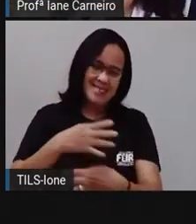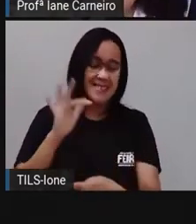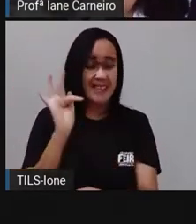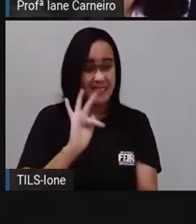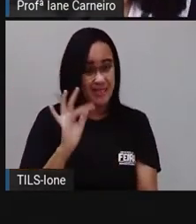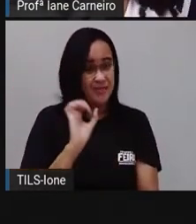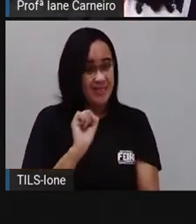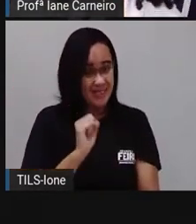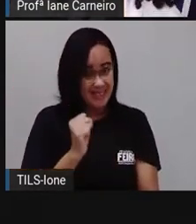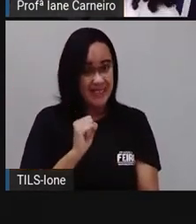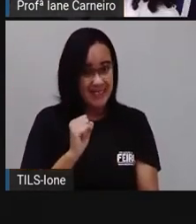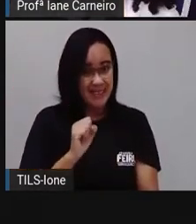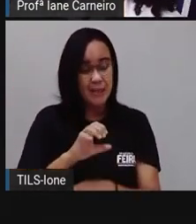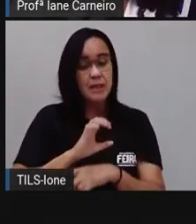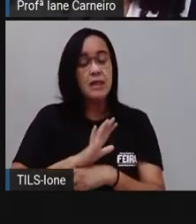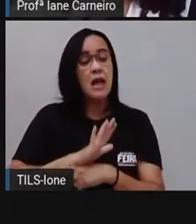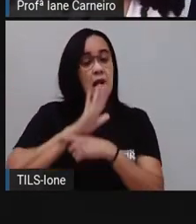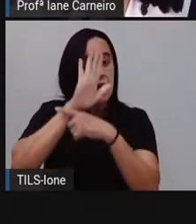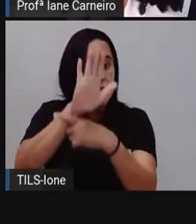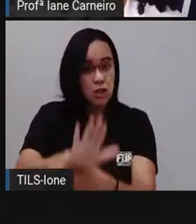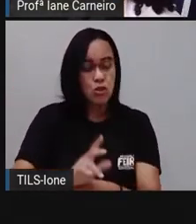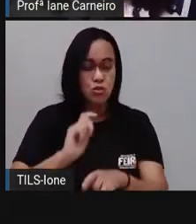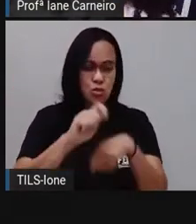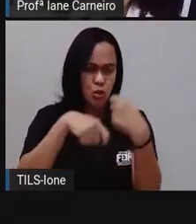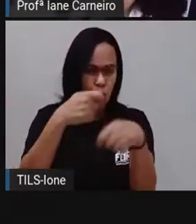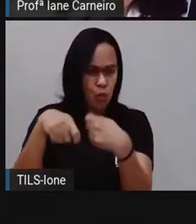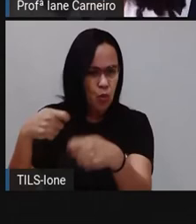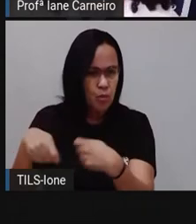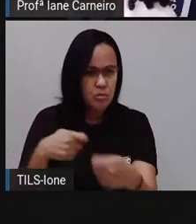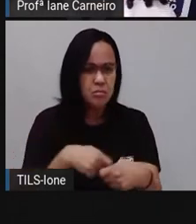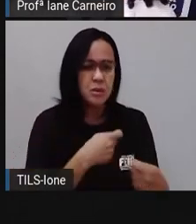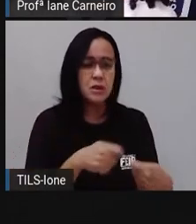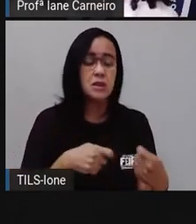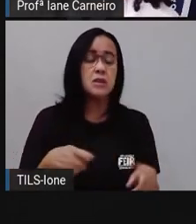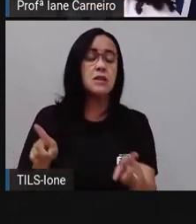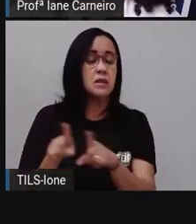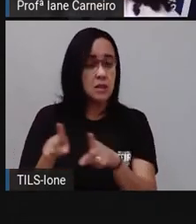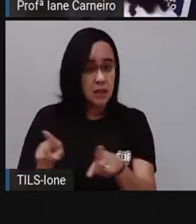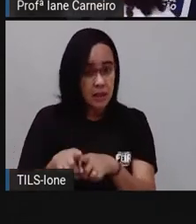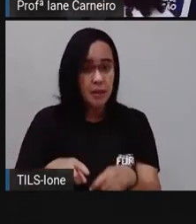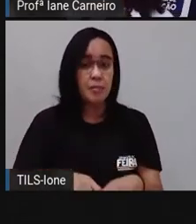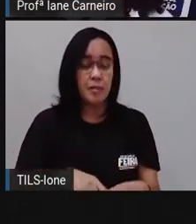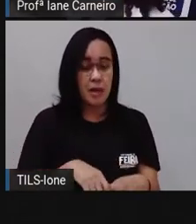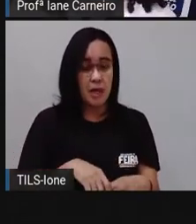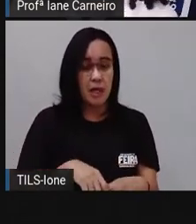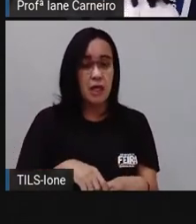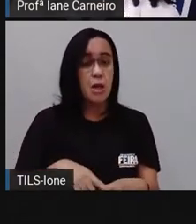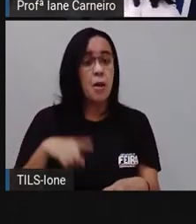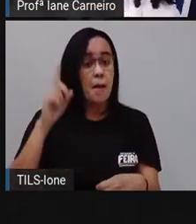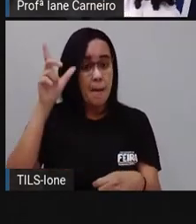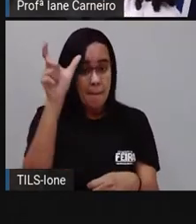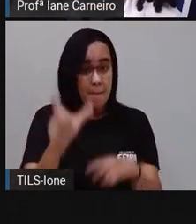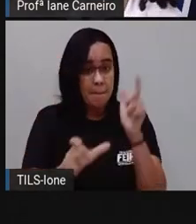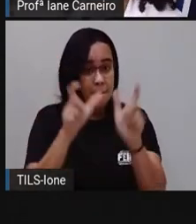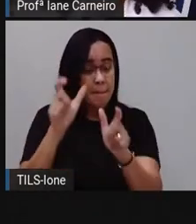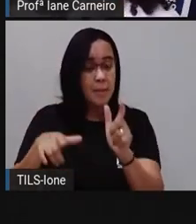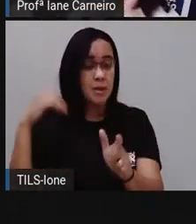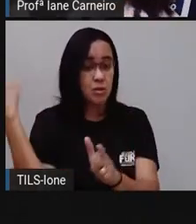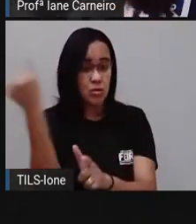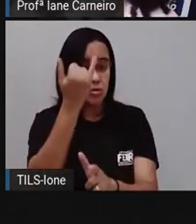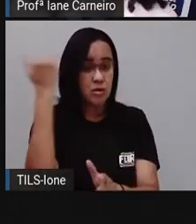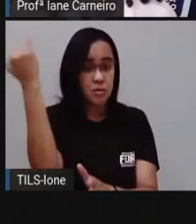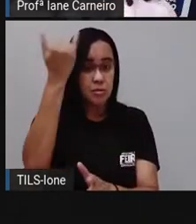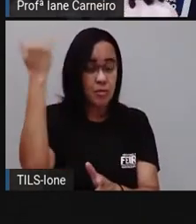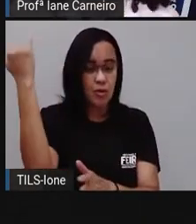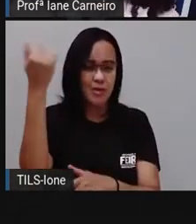na economia, né, que ajudam no dia a dia aqui em nossa cidade, né, que são pessoas importantes para nós, né,